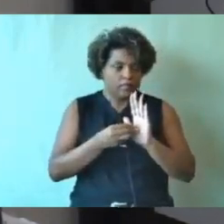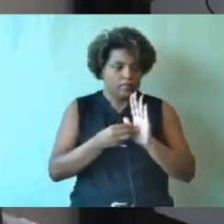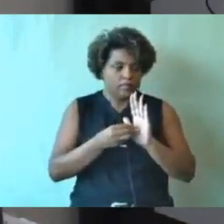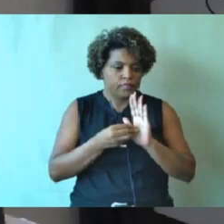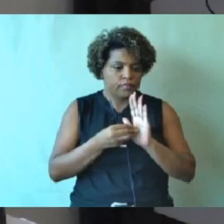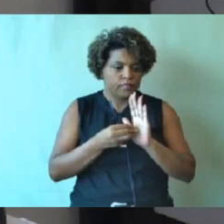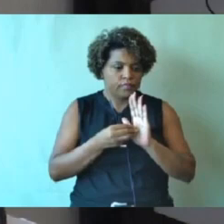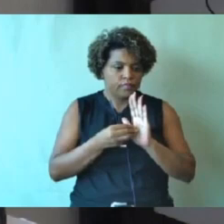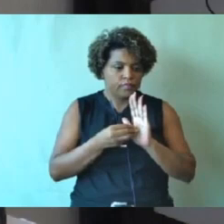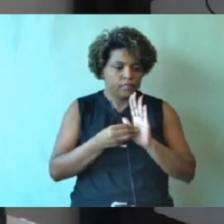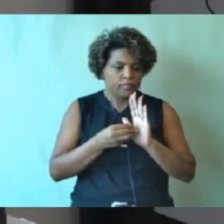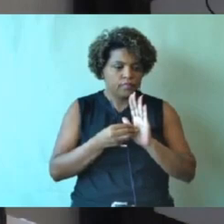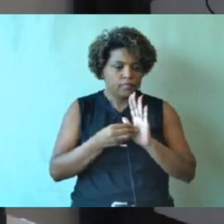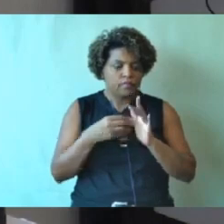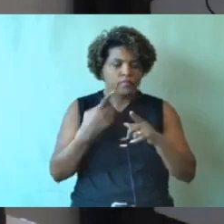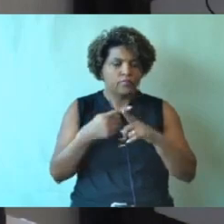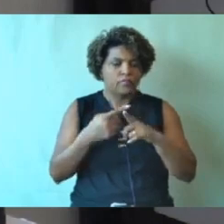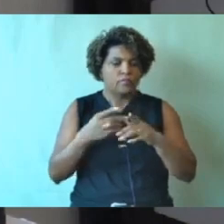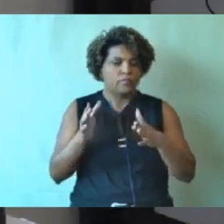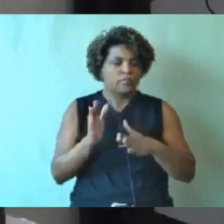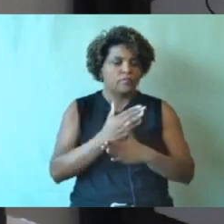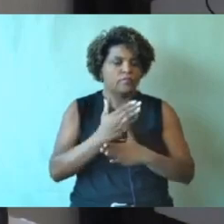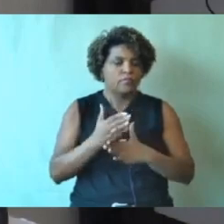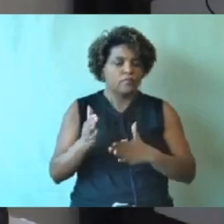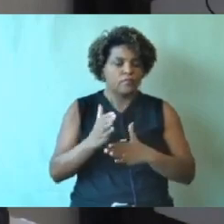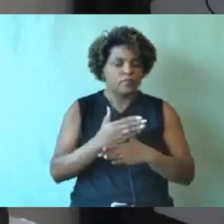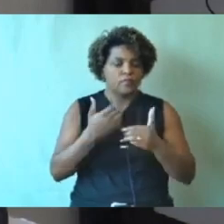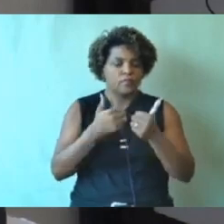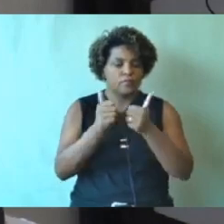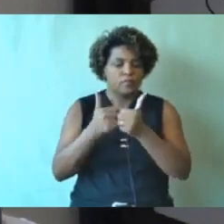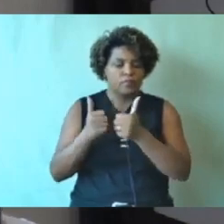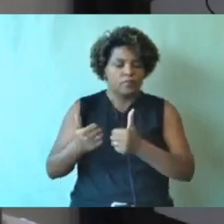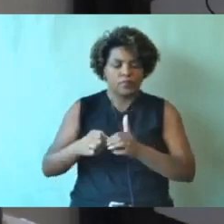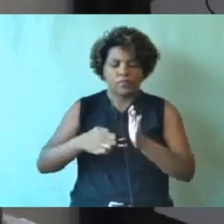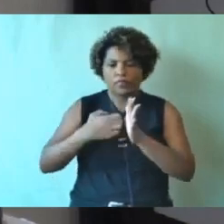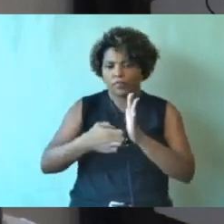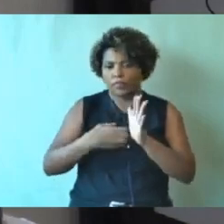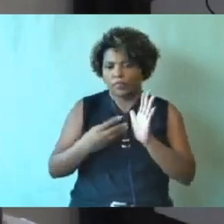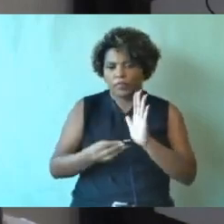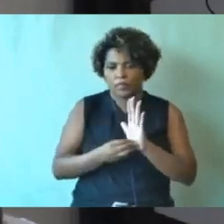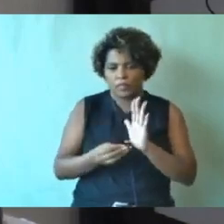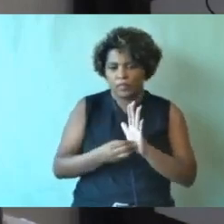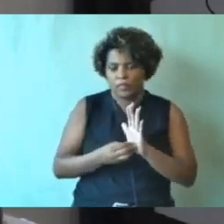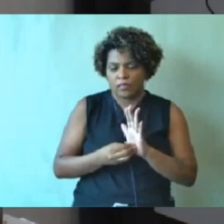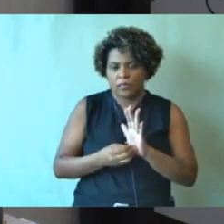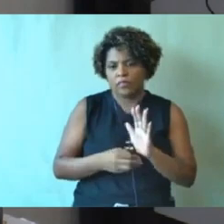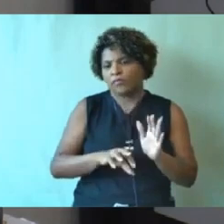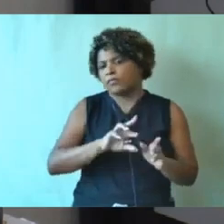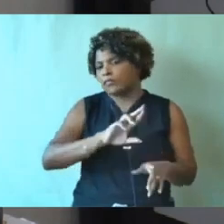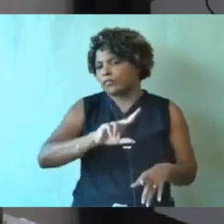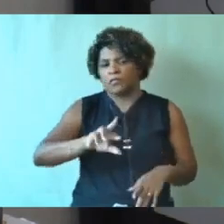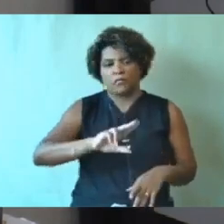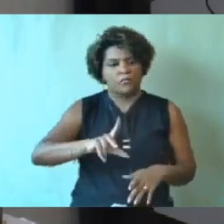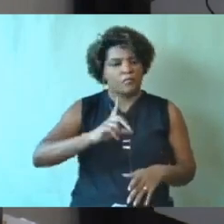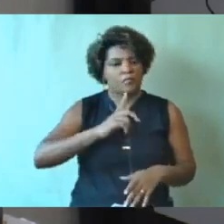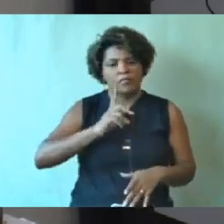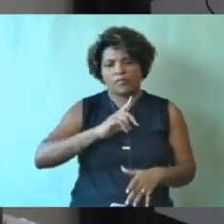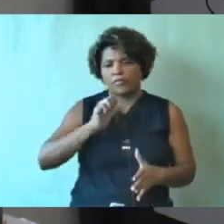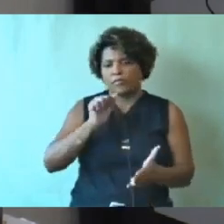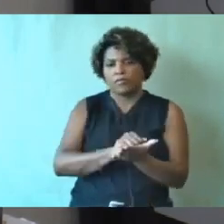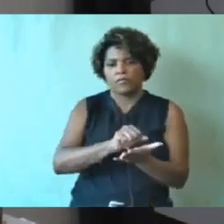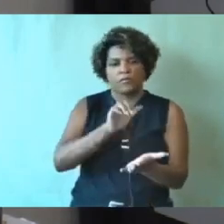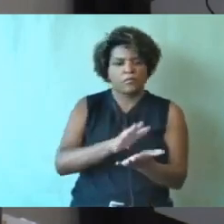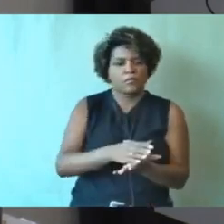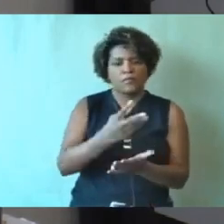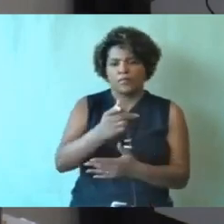dos carros de alguma empresa, então ela não corre o risco de estar sendo penalizada duas vezes, não? Porque no